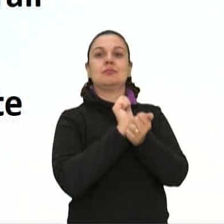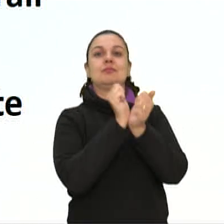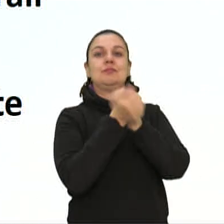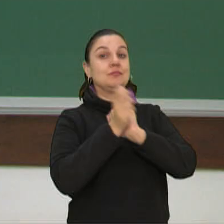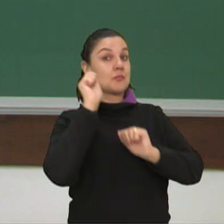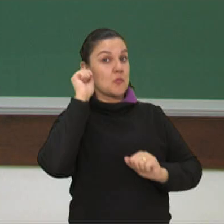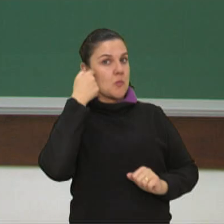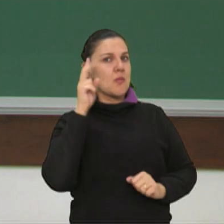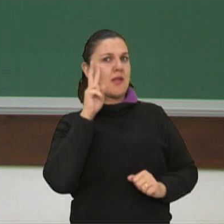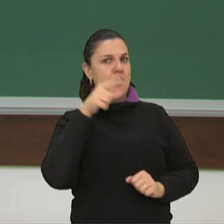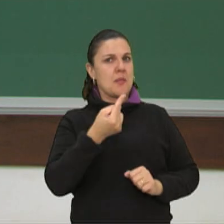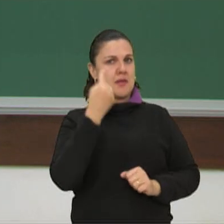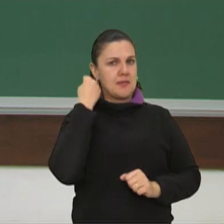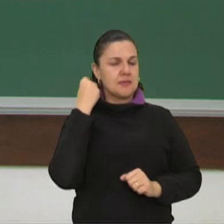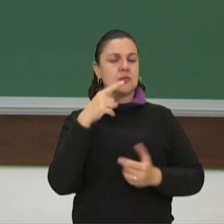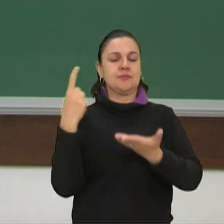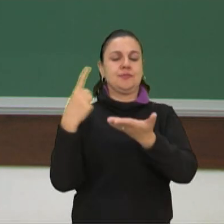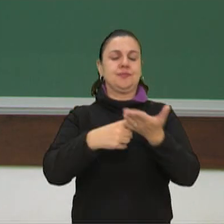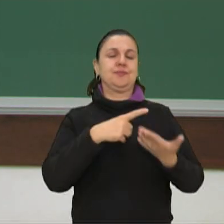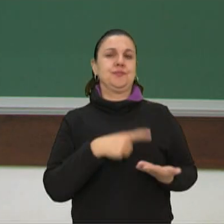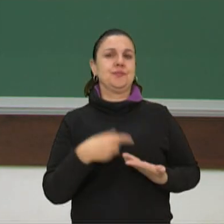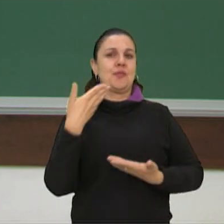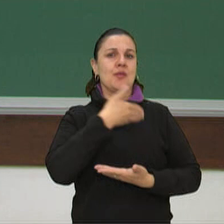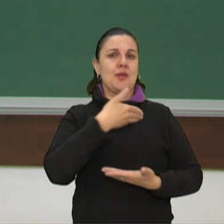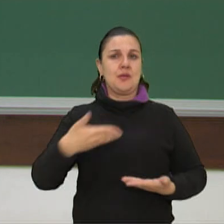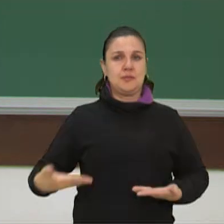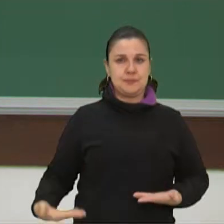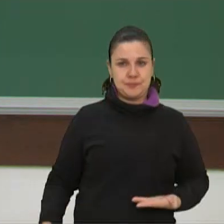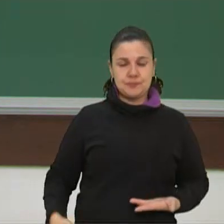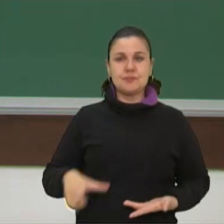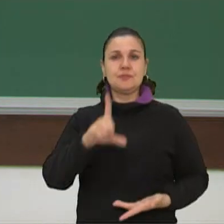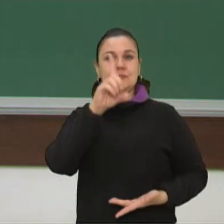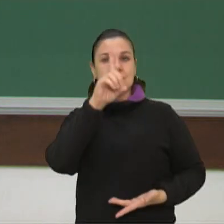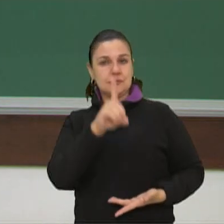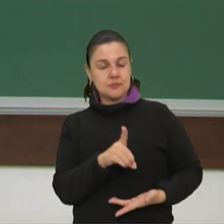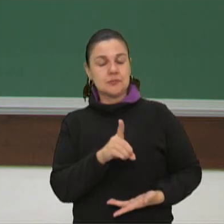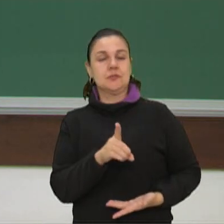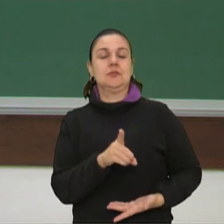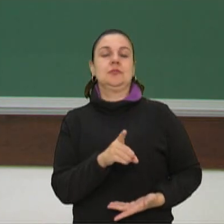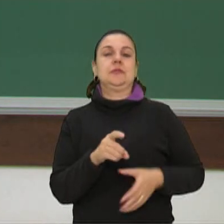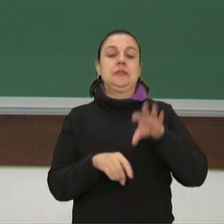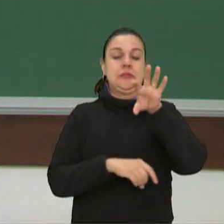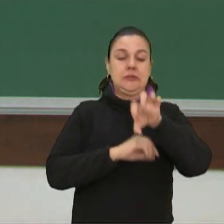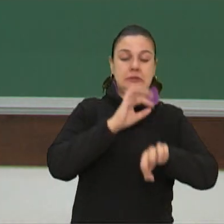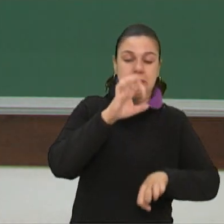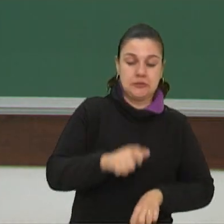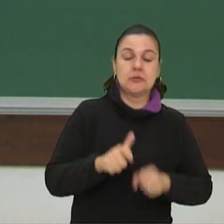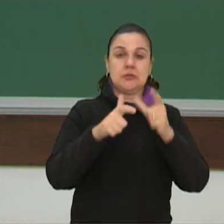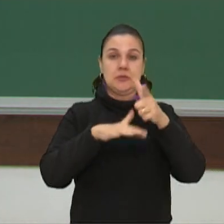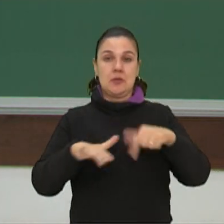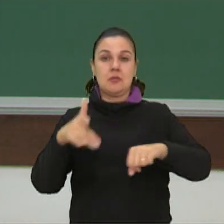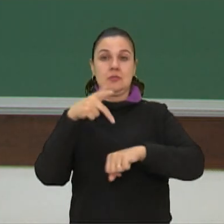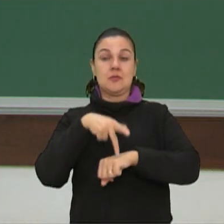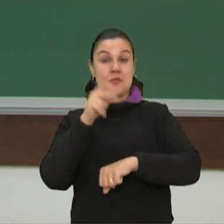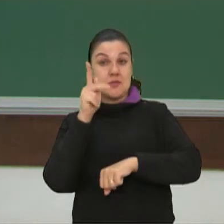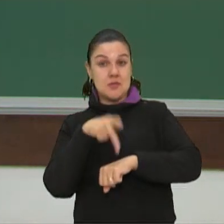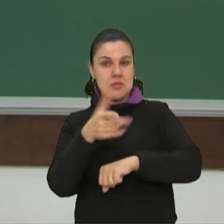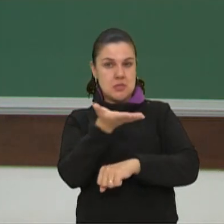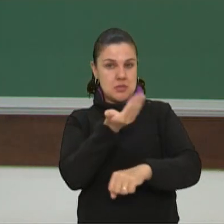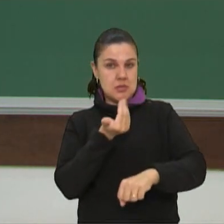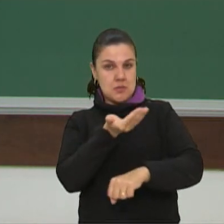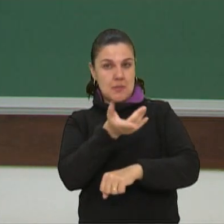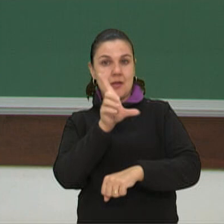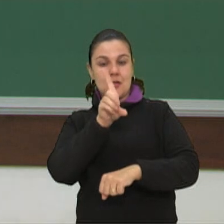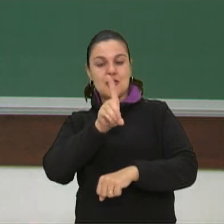escravos. Eles entravam em acordo com o governo e tinham o direito de explorar aqueles diamantes. Eles deveriam extrair